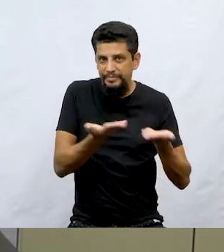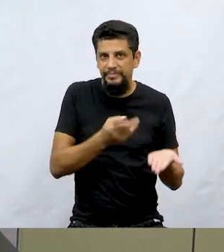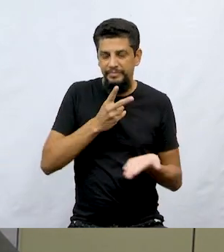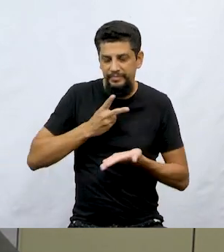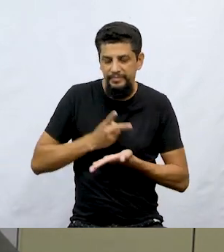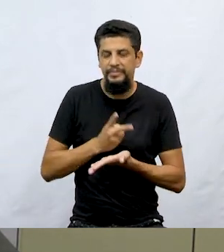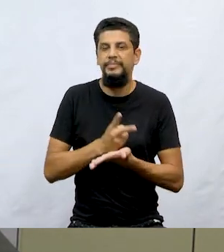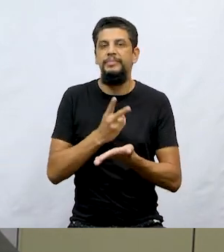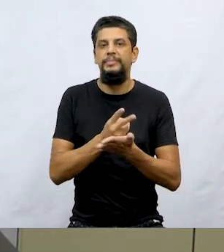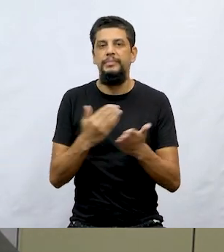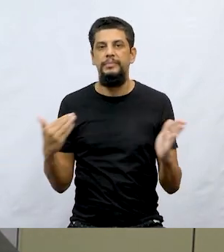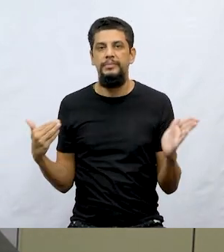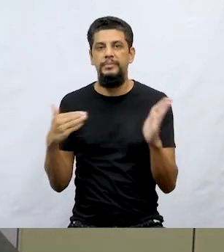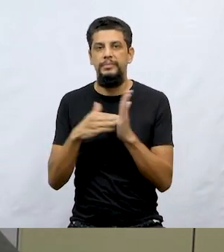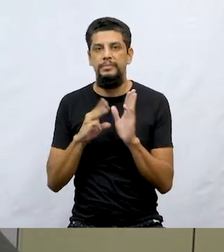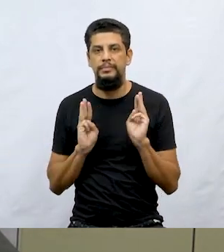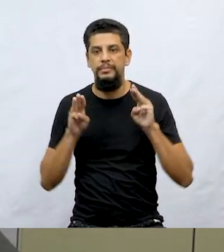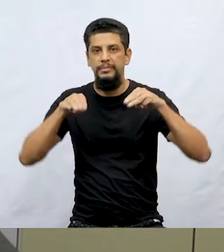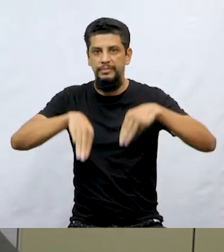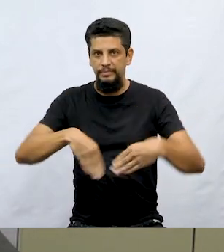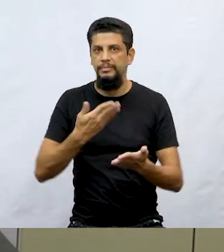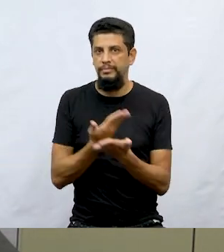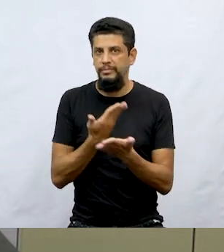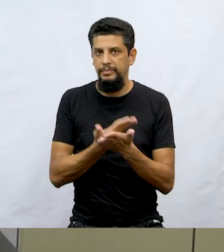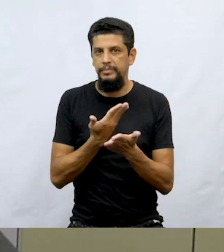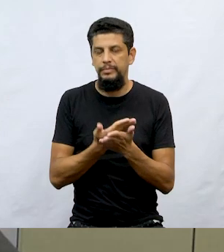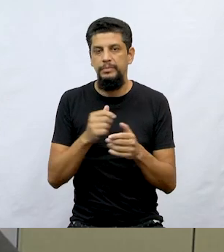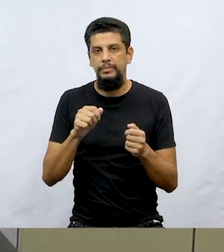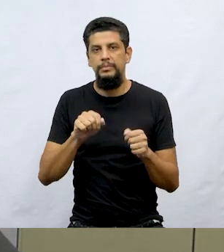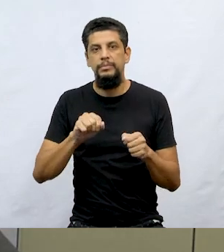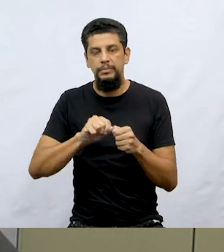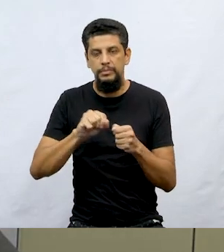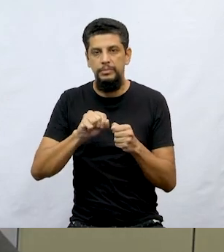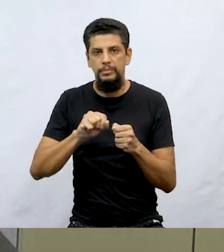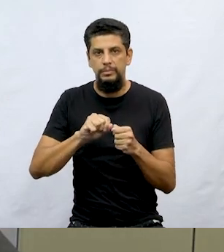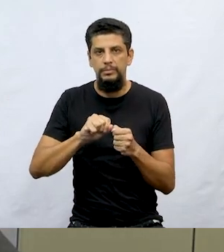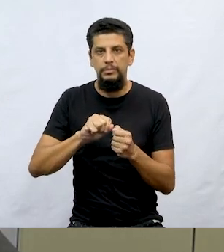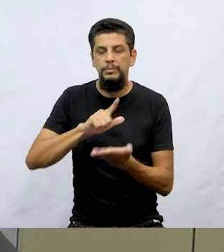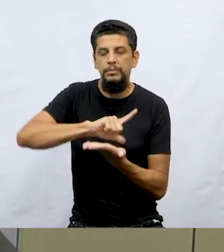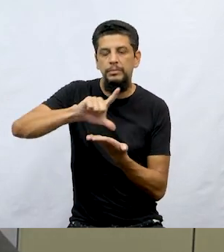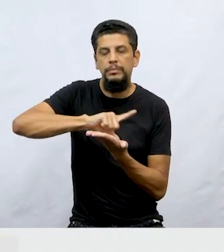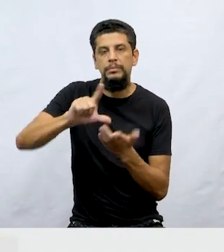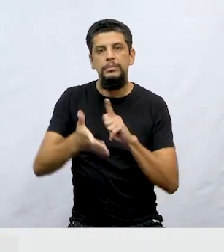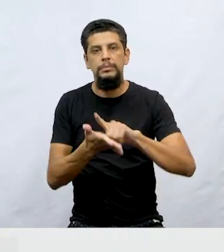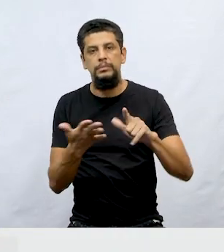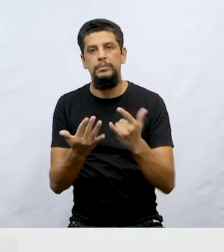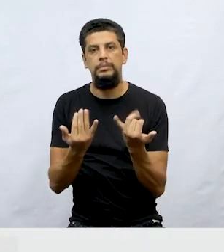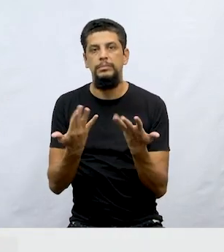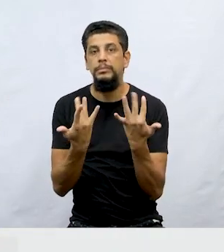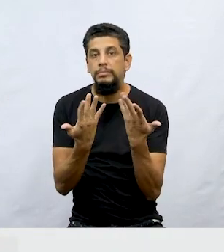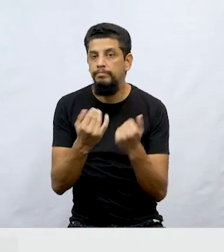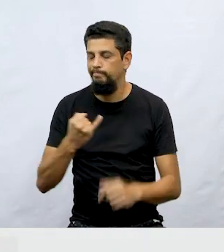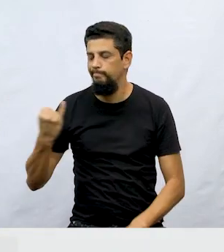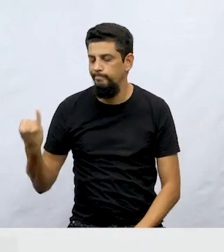bem-vindos! Continuem com a gente até o final, né? Fizemos a nossa higiene das mãos.